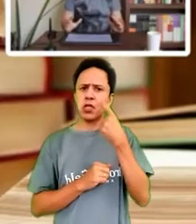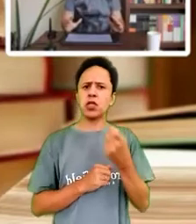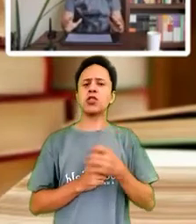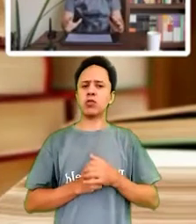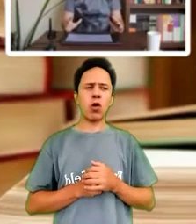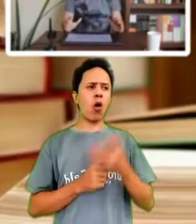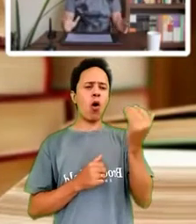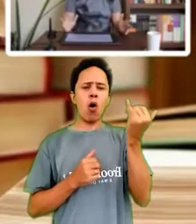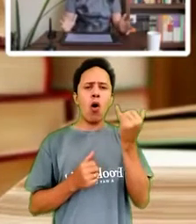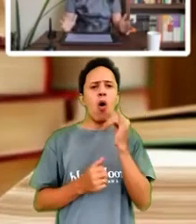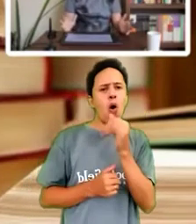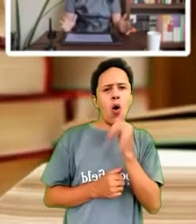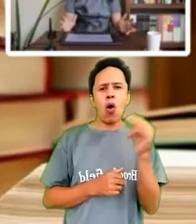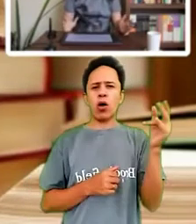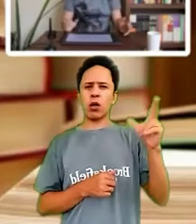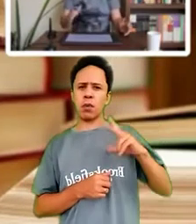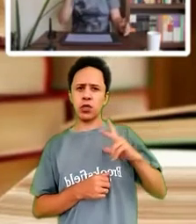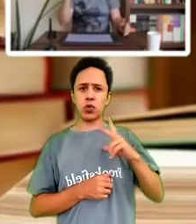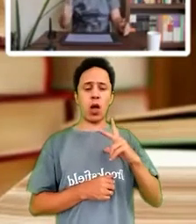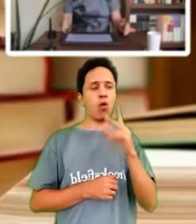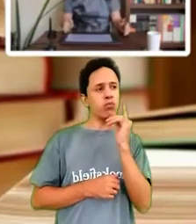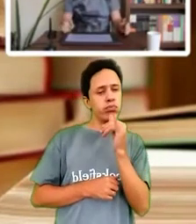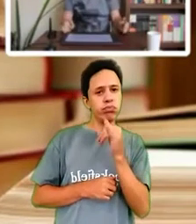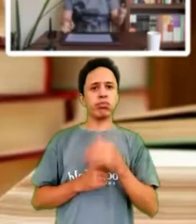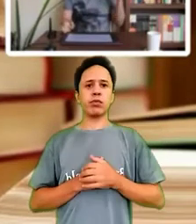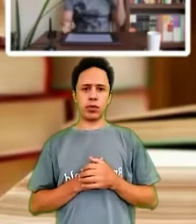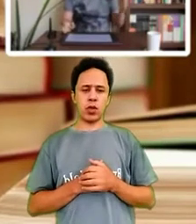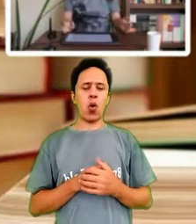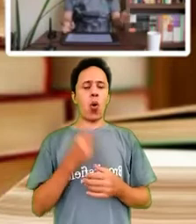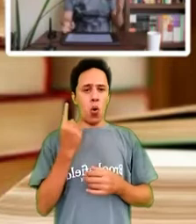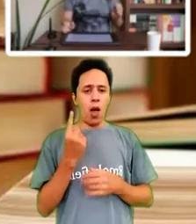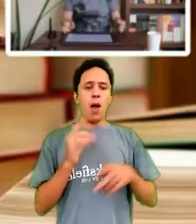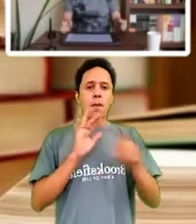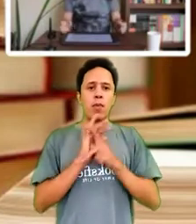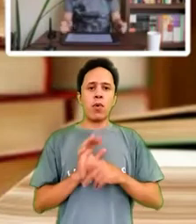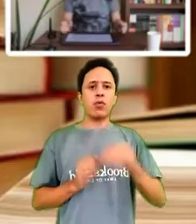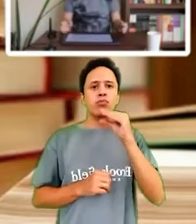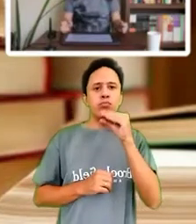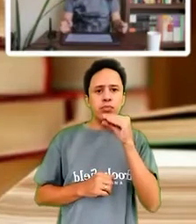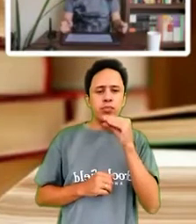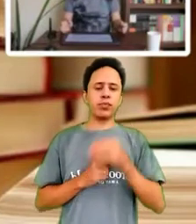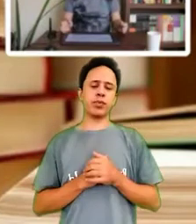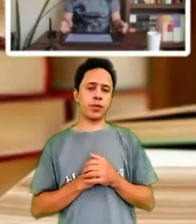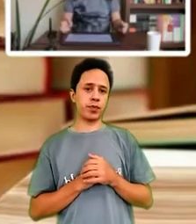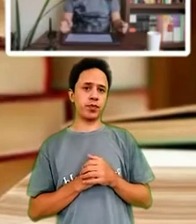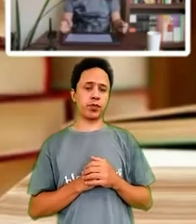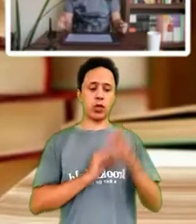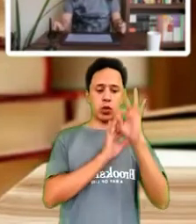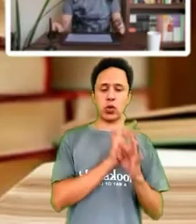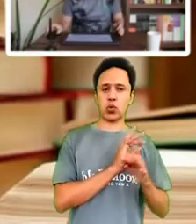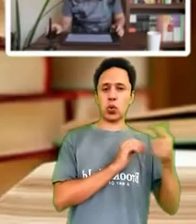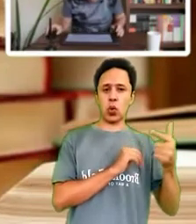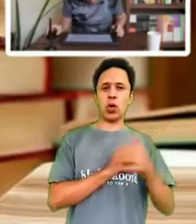relatos pessoais de pessoas específicas. Uma do Carlos Drummond de Andrade, outra dessa surfista aqui, ou